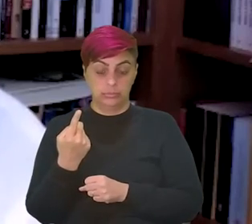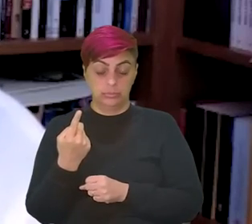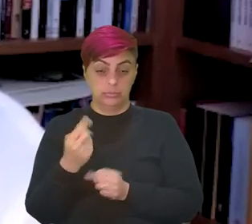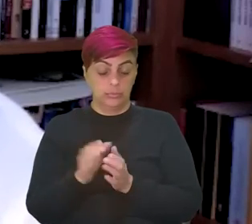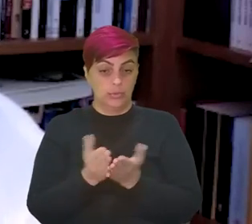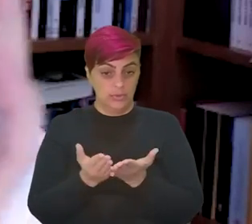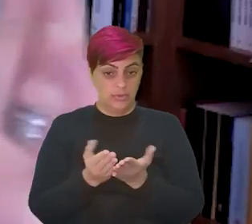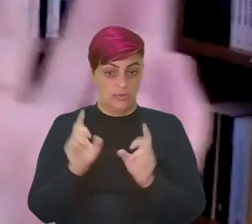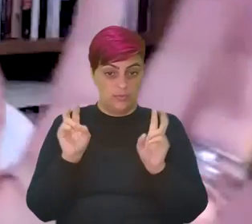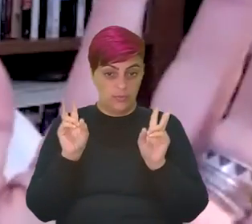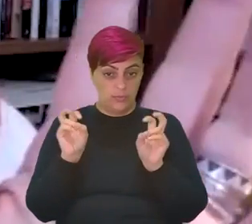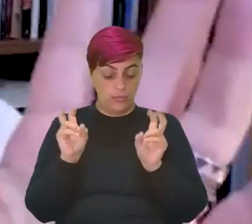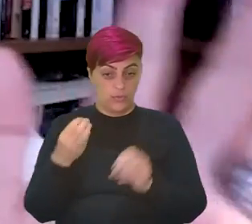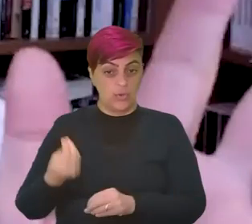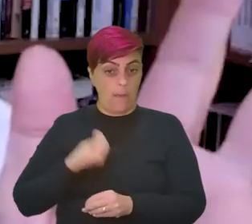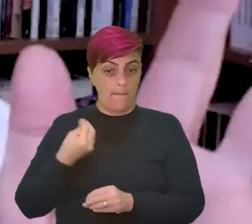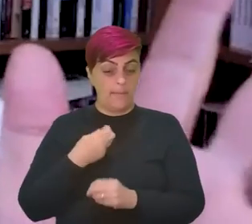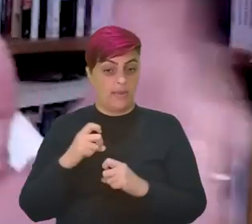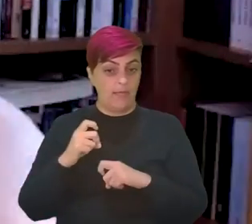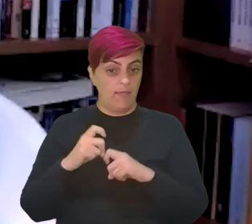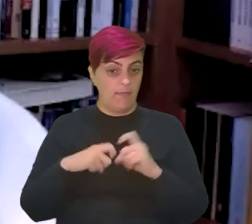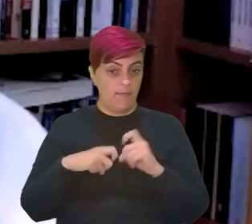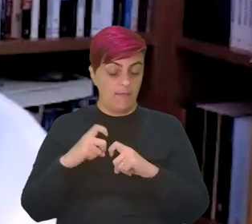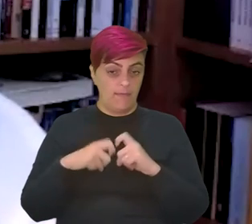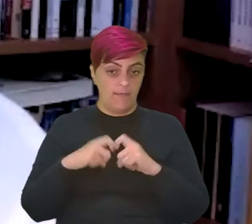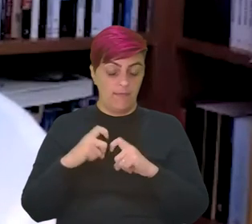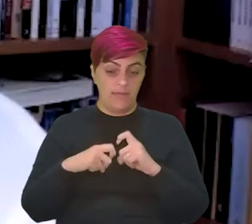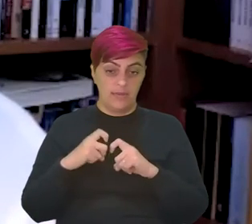livros sobre vida sexual era